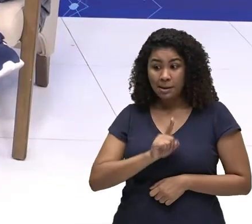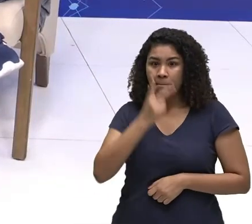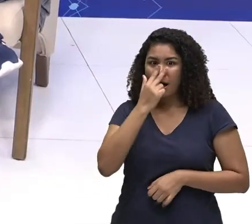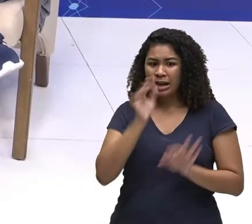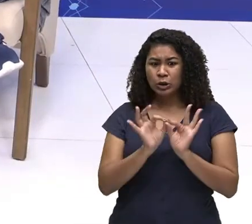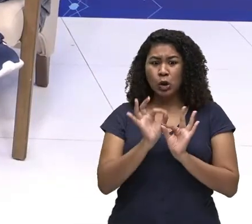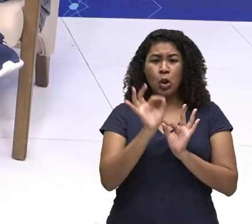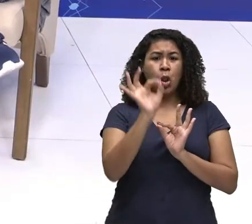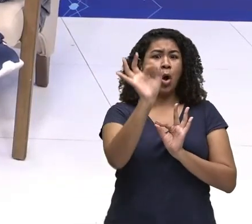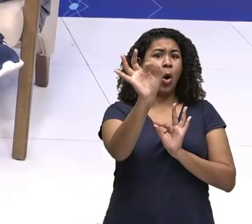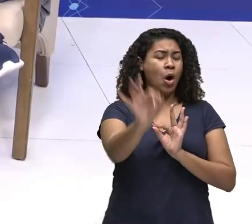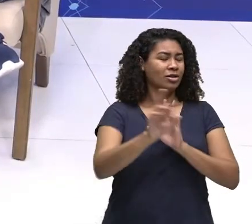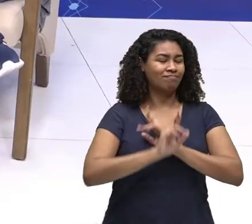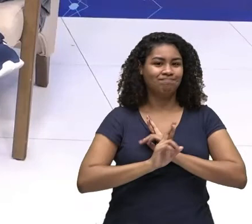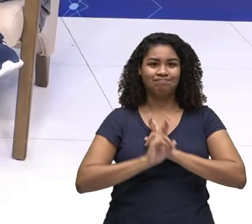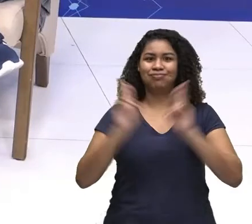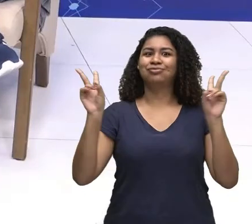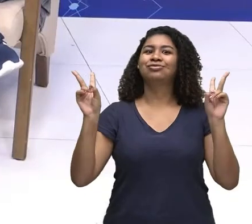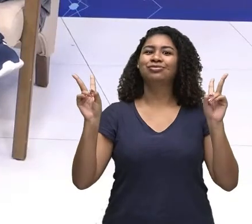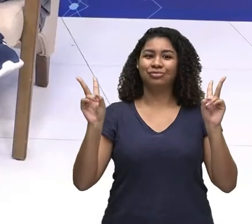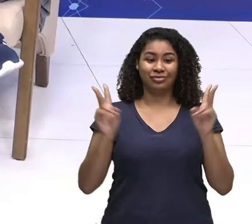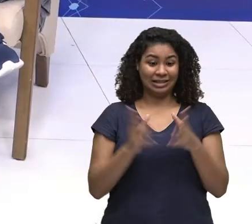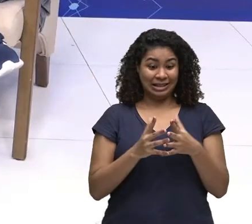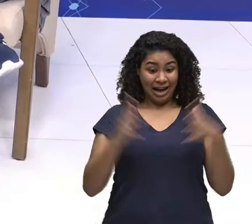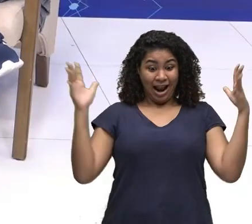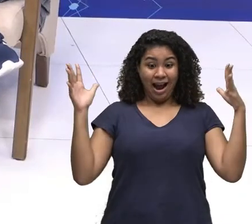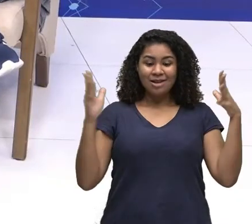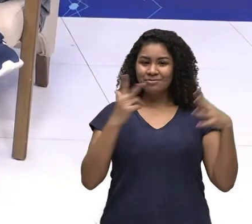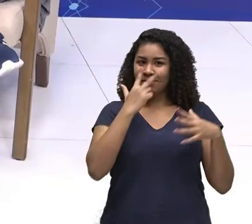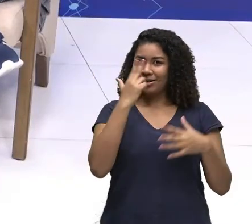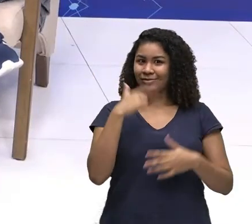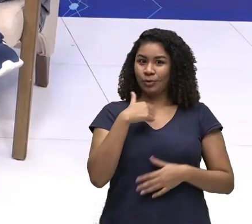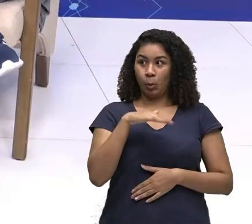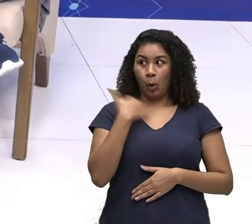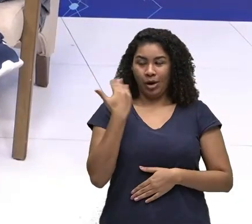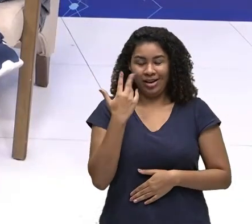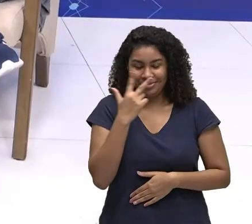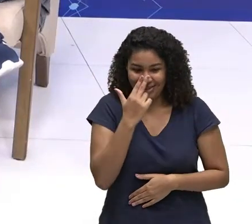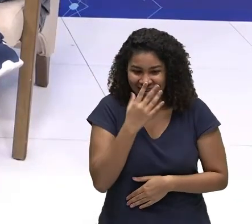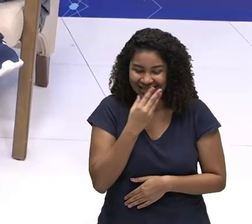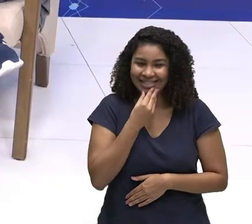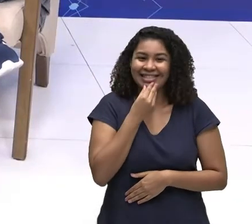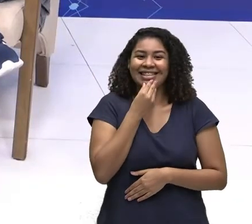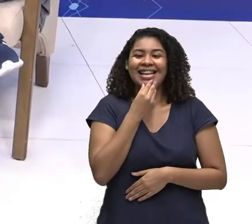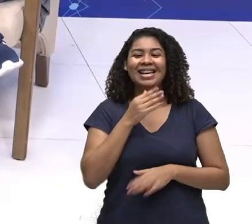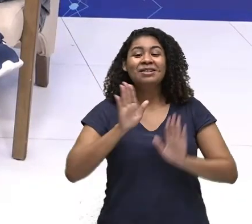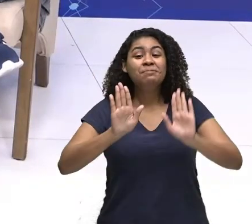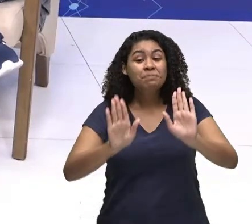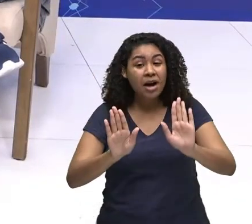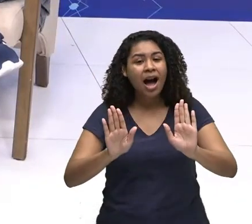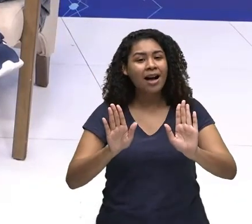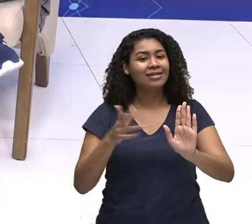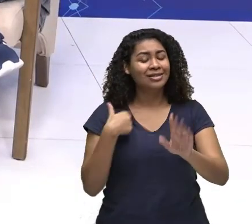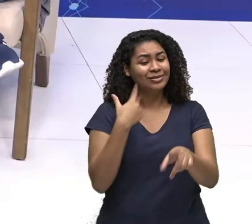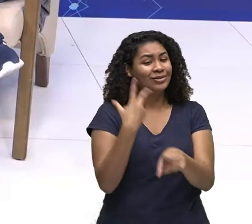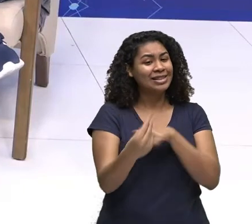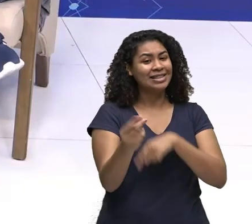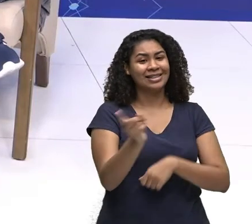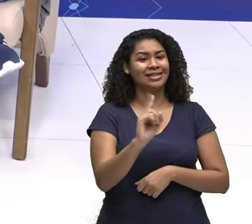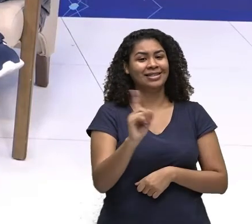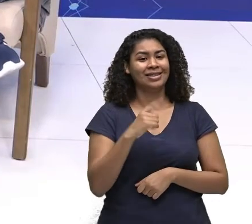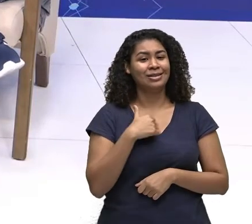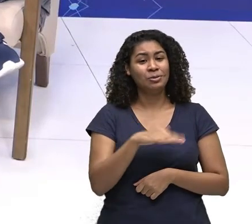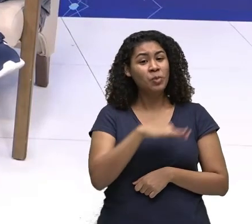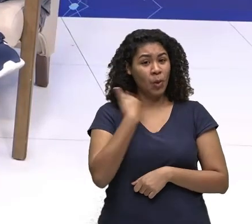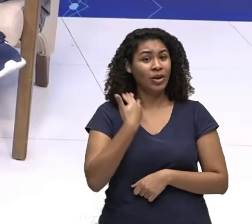dimensões proporcionais ali, gigantes. Parece que a gente vai morrer. Mas foi algo que também, eu não ganhei, eu morri na prova,